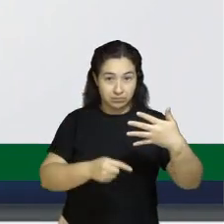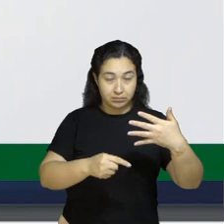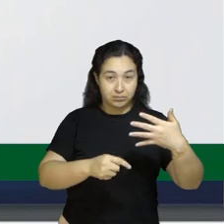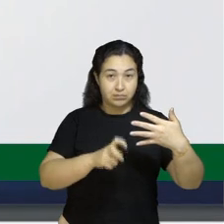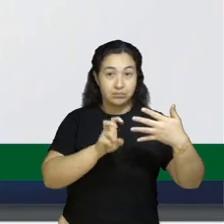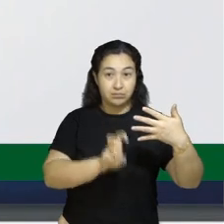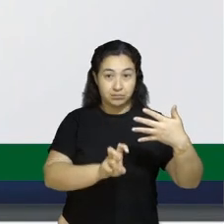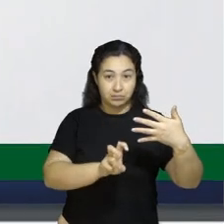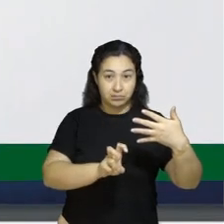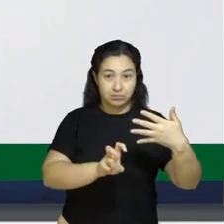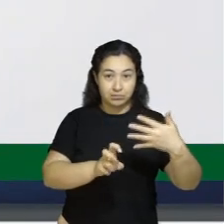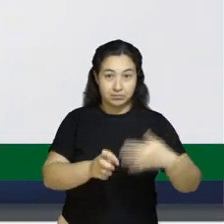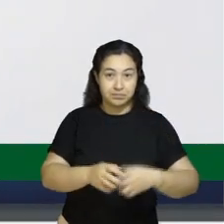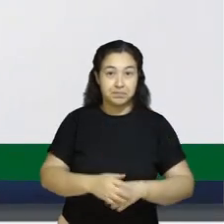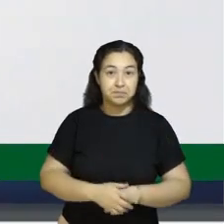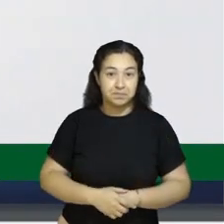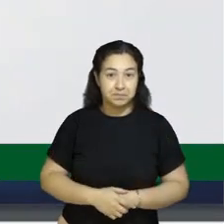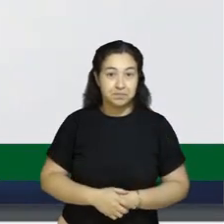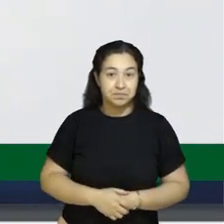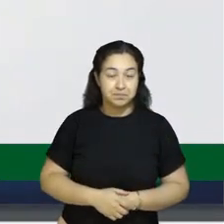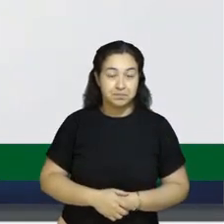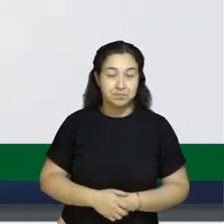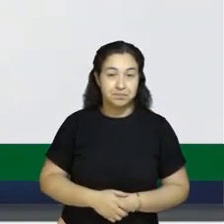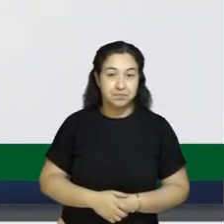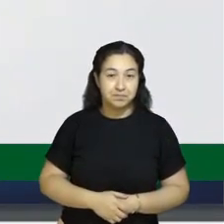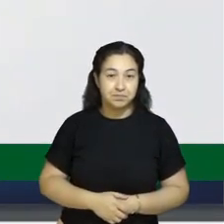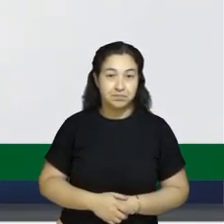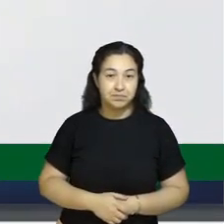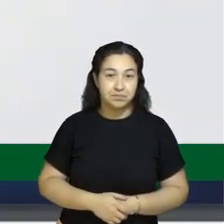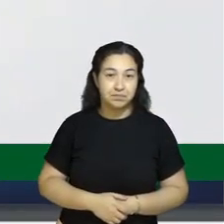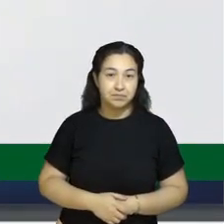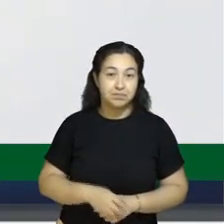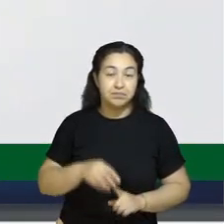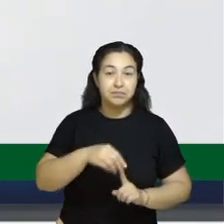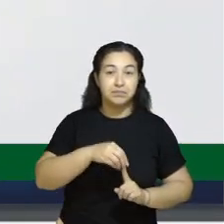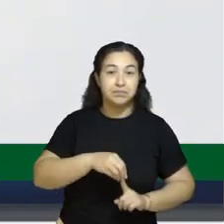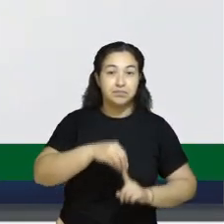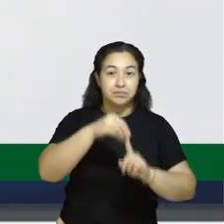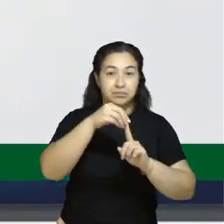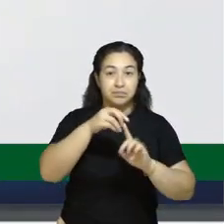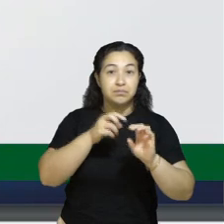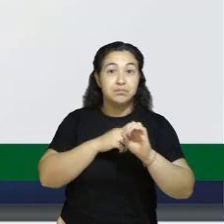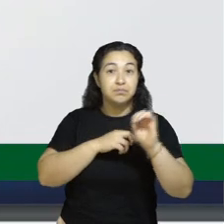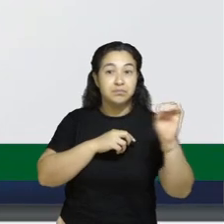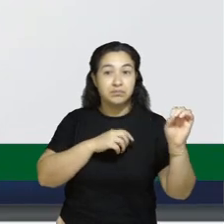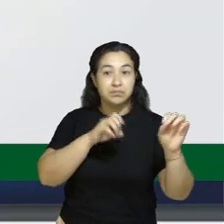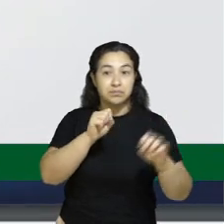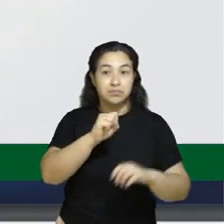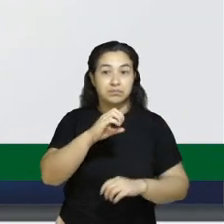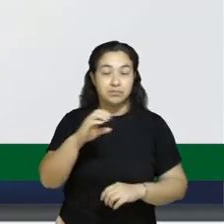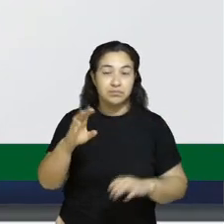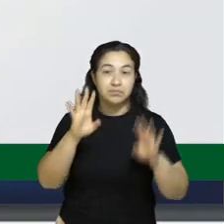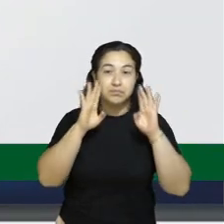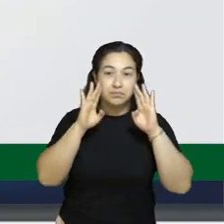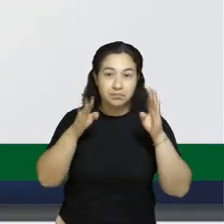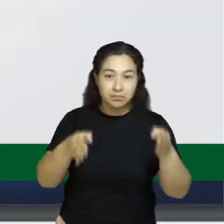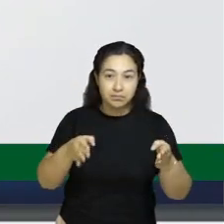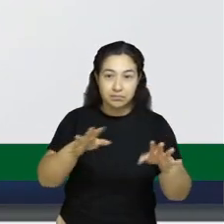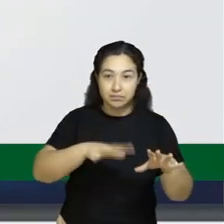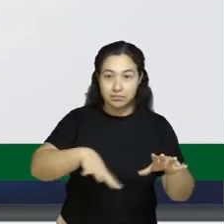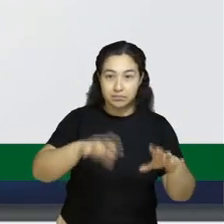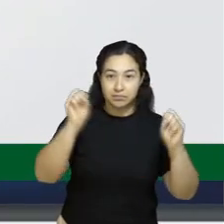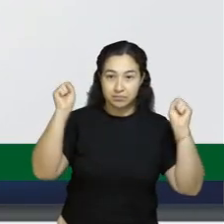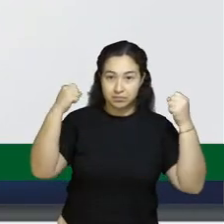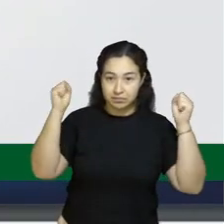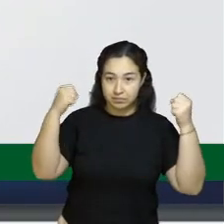mais um outro destaque especial para a nossa região do oeste de Santa Catarina, especialmente para a região de Chapecó. Santa